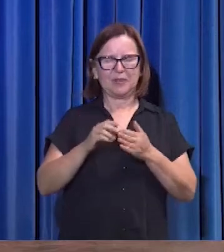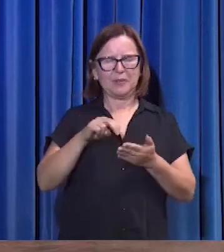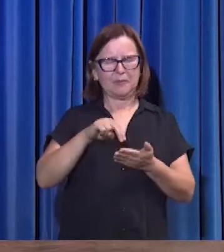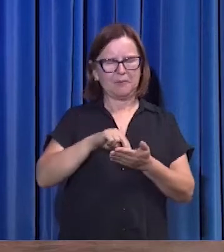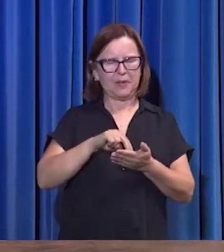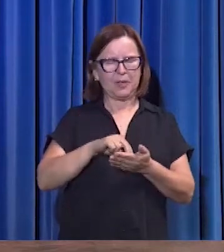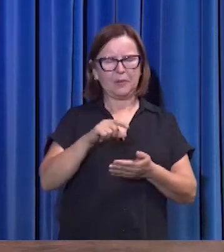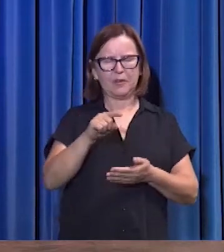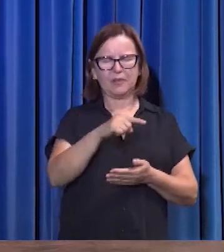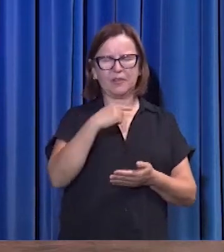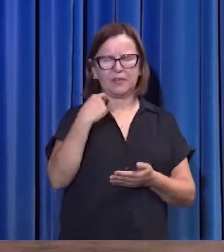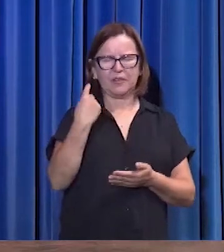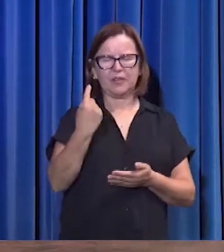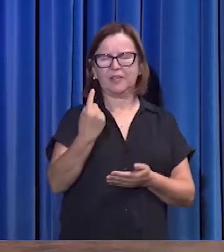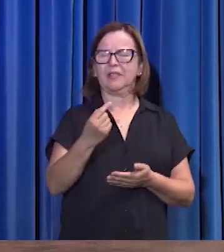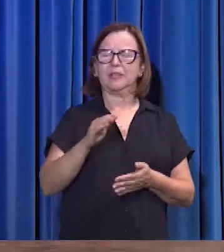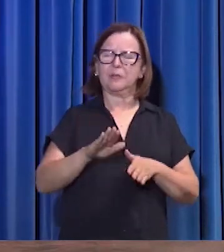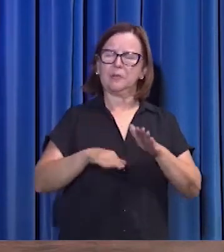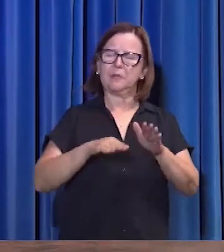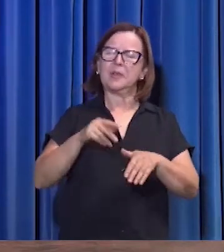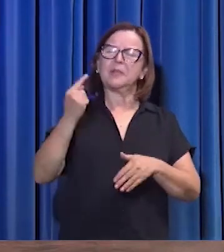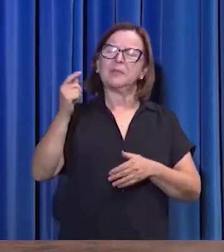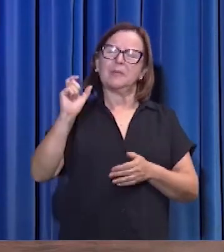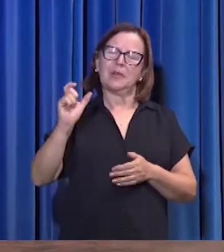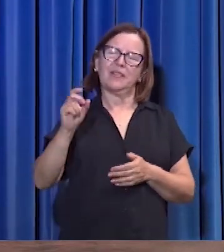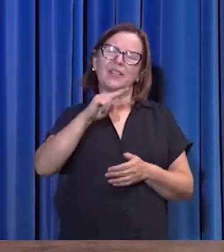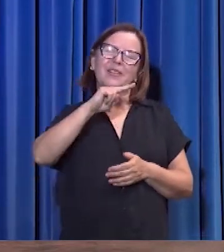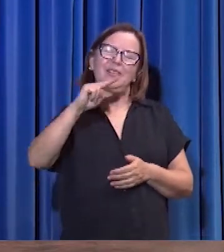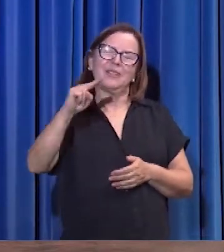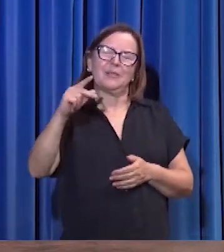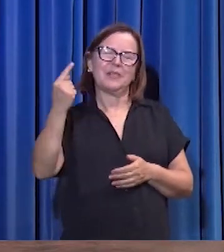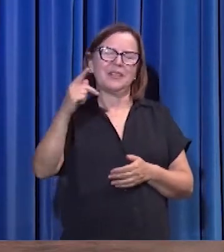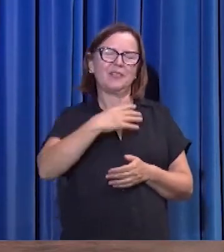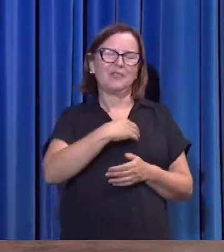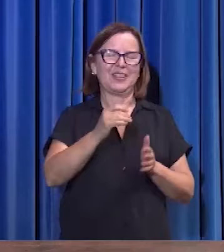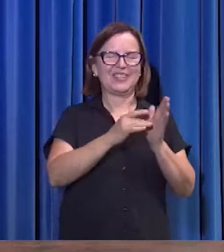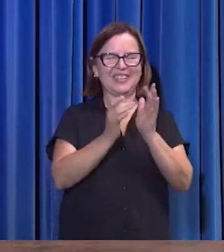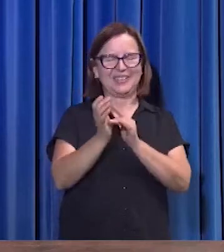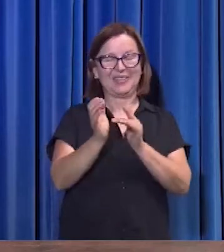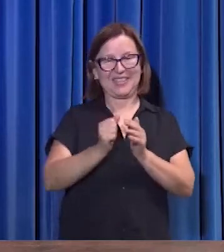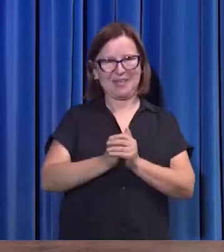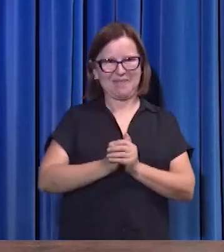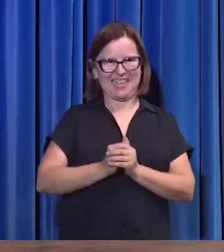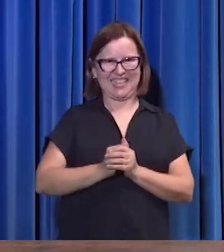nela. No nome do teu Filho Jesus. Amém.